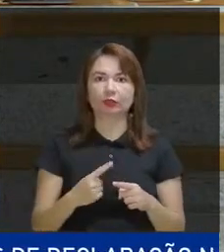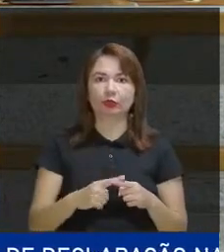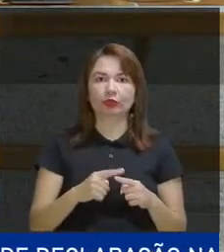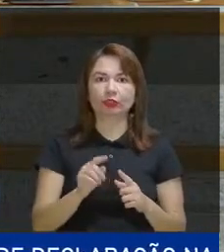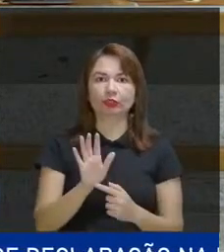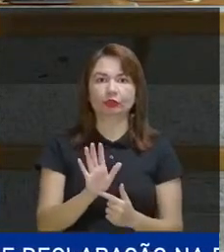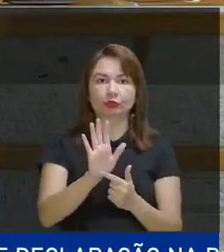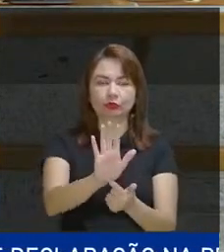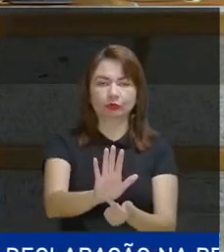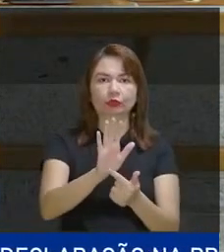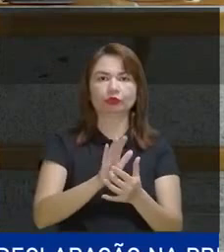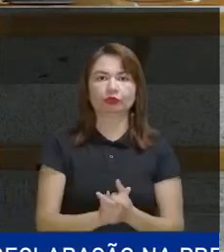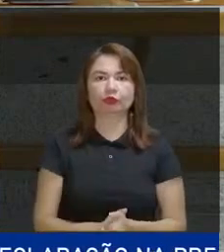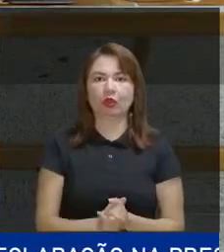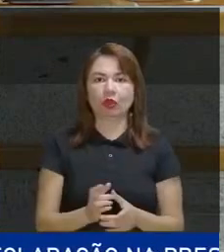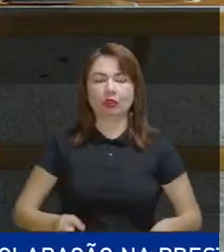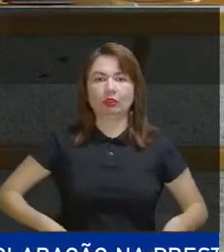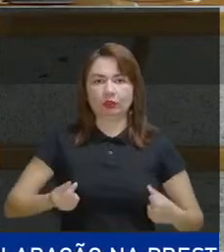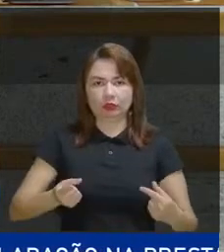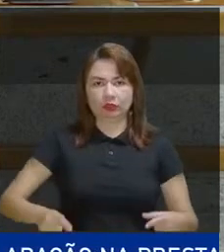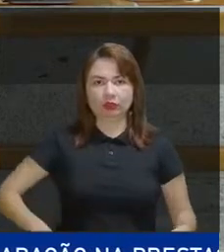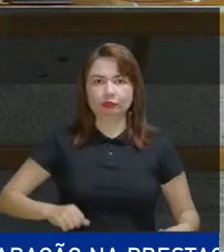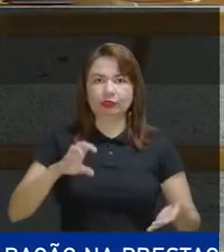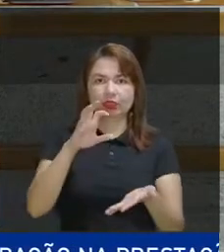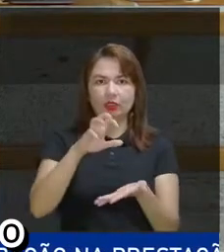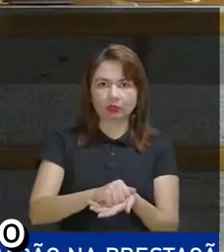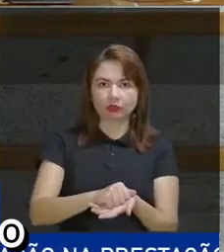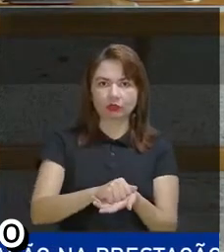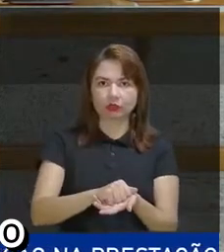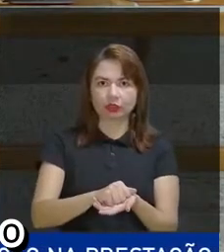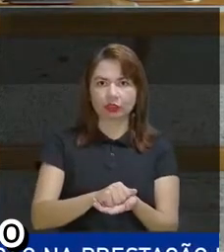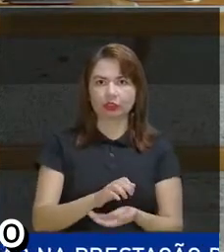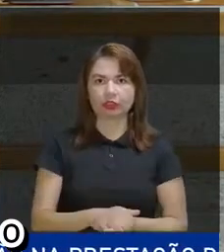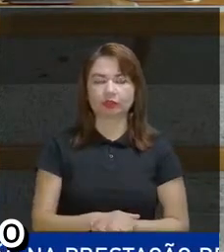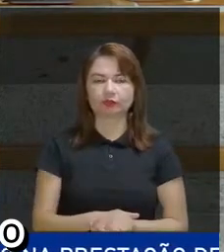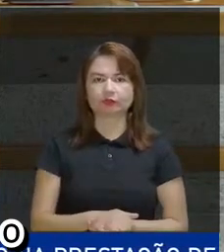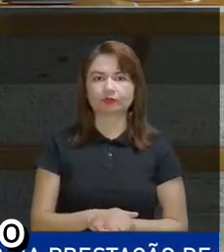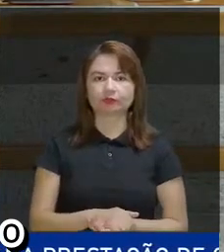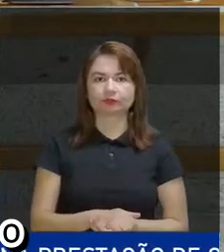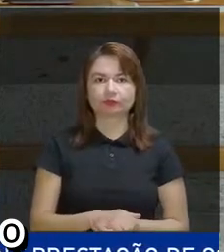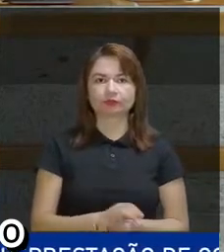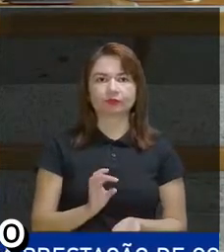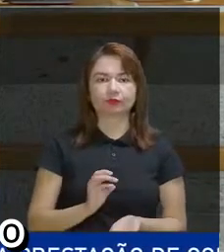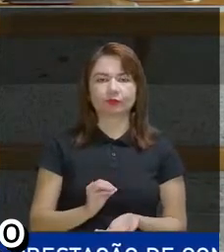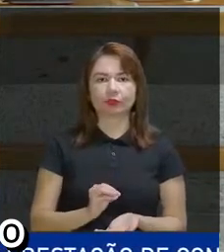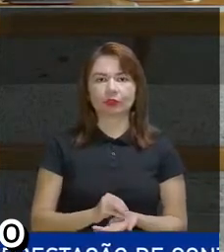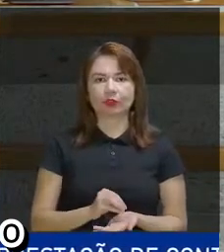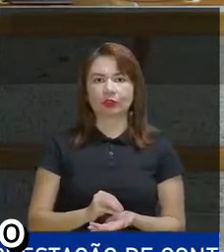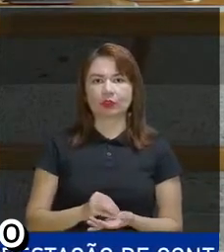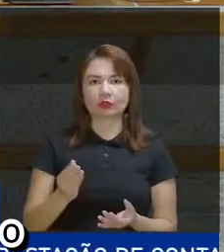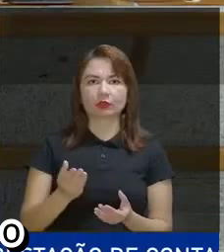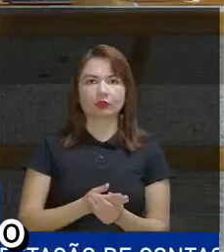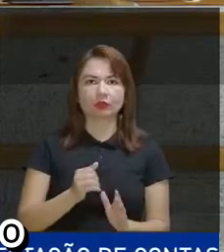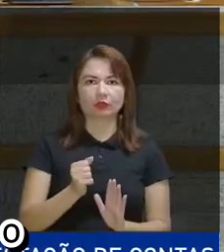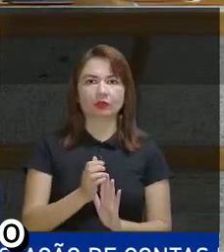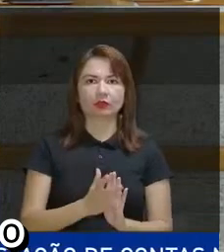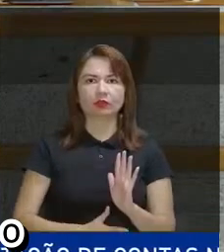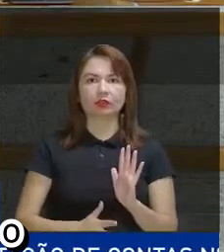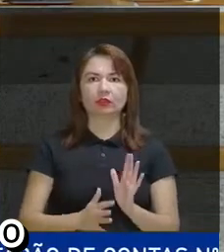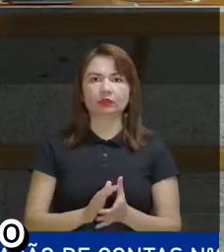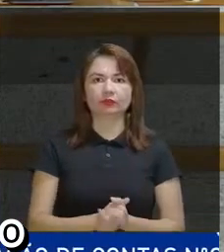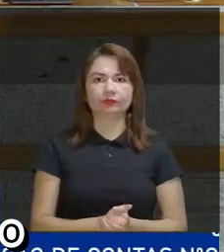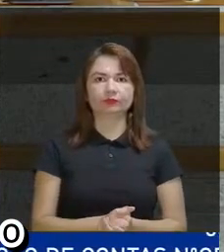efetiva demonstração das despesas registradas. Nas contrarrazões aos embargos do candidato, o órgão